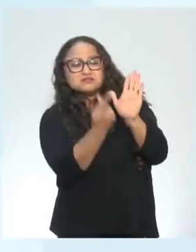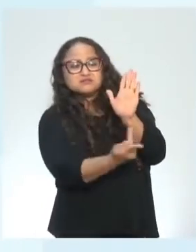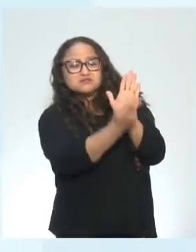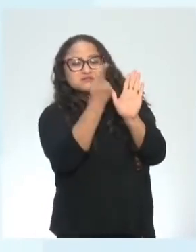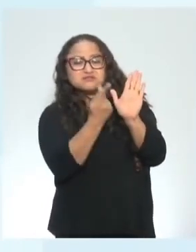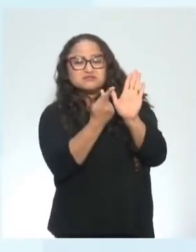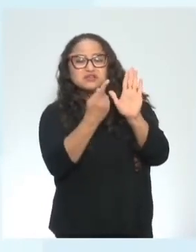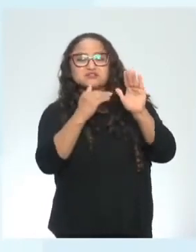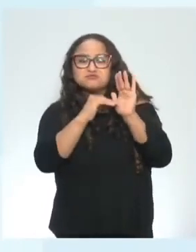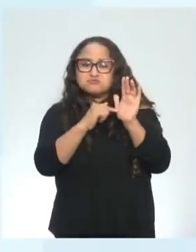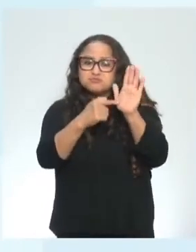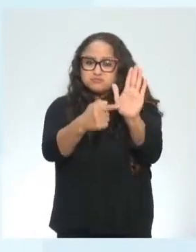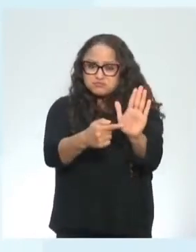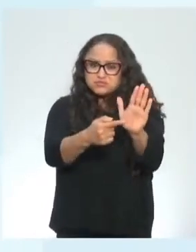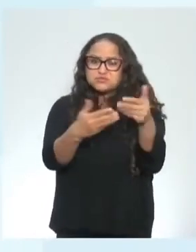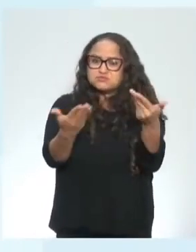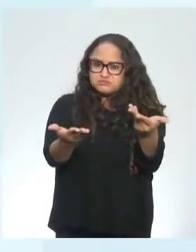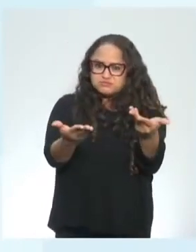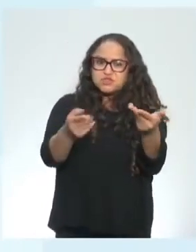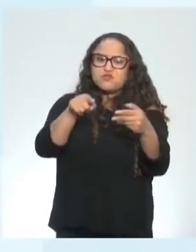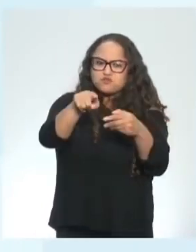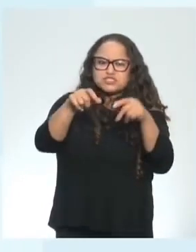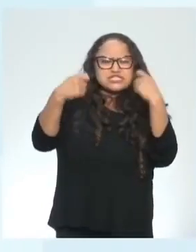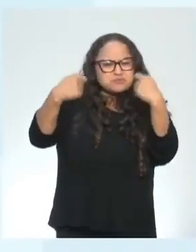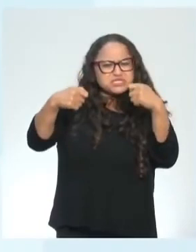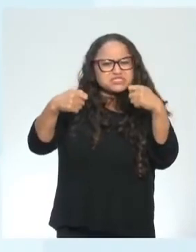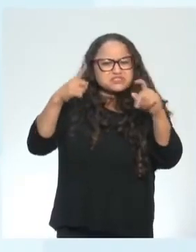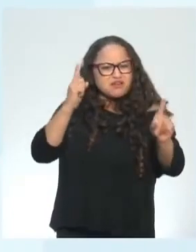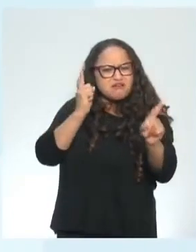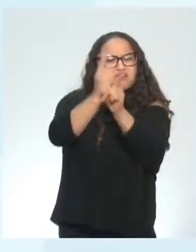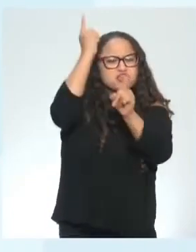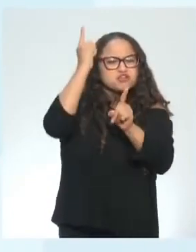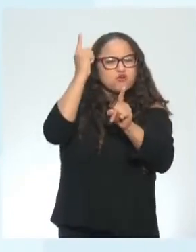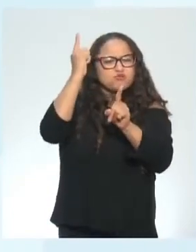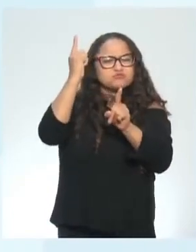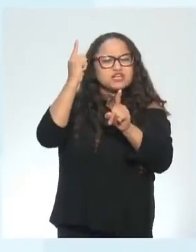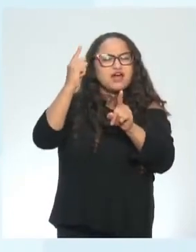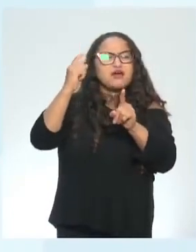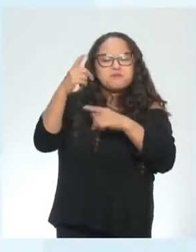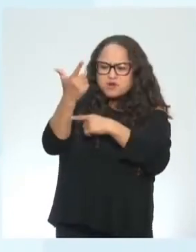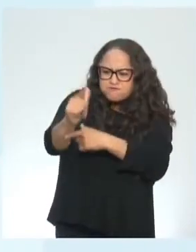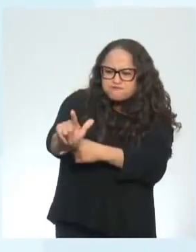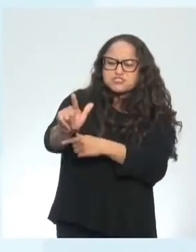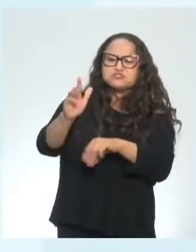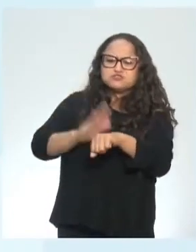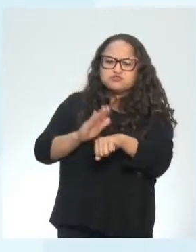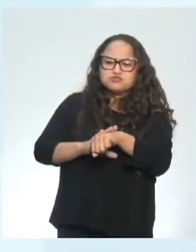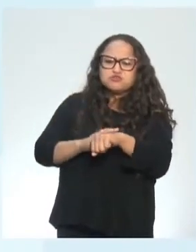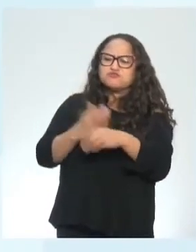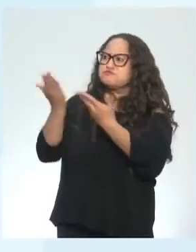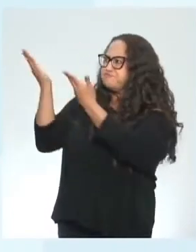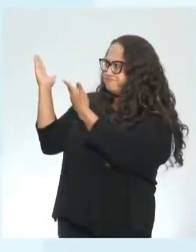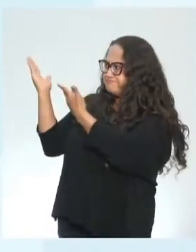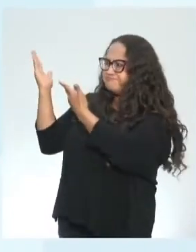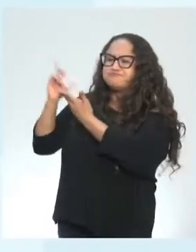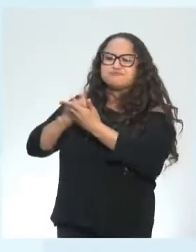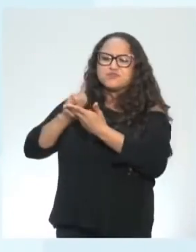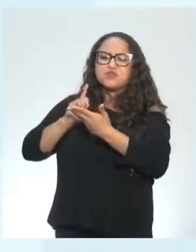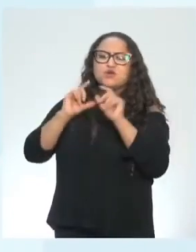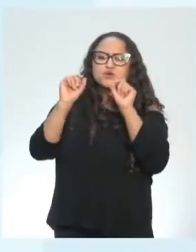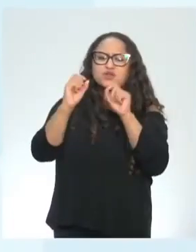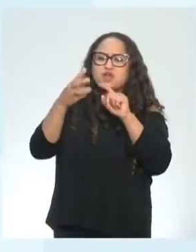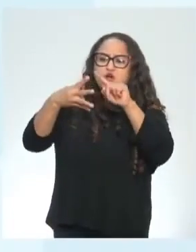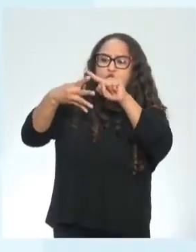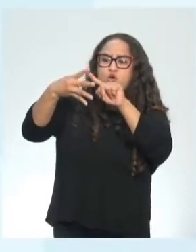organização Industrial pillow you fine work studies in the production filme no quadro que vai aparecer vocês vão encontrar